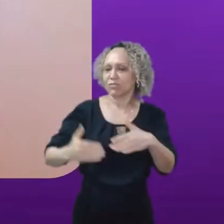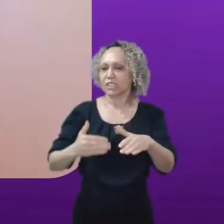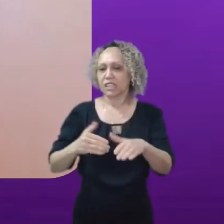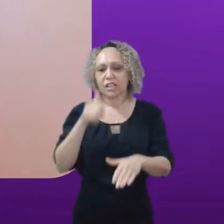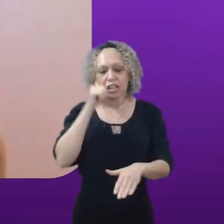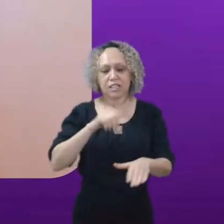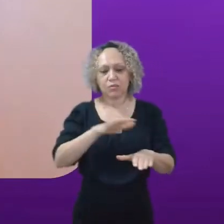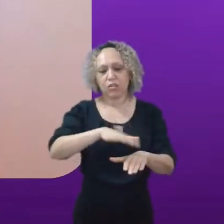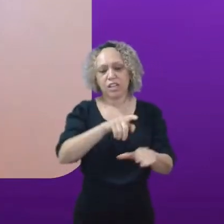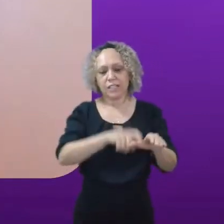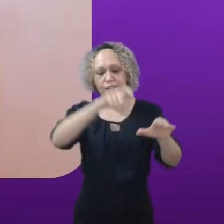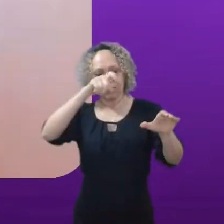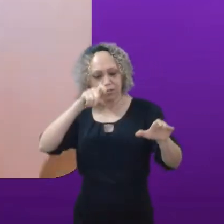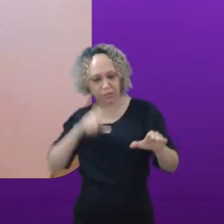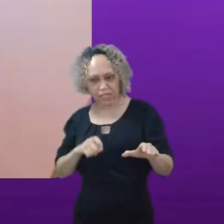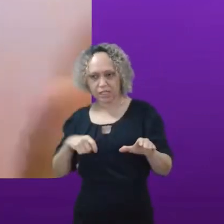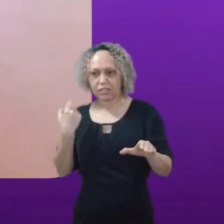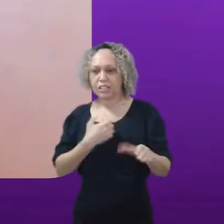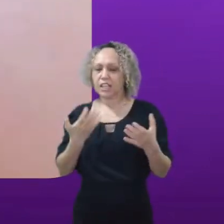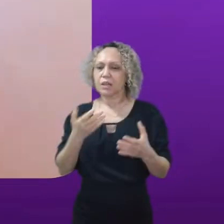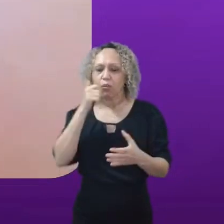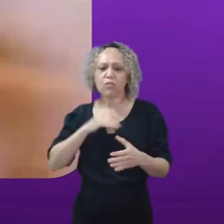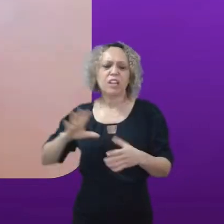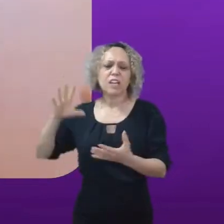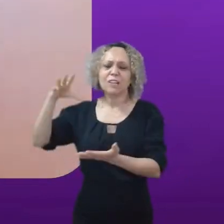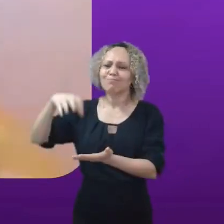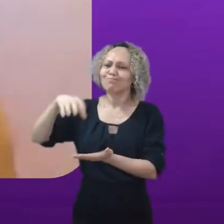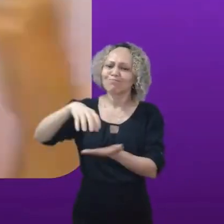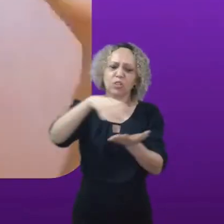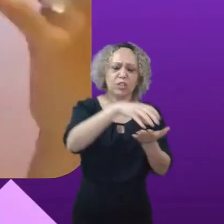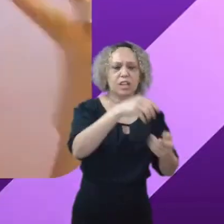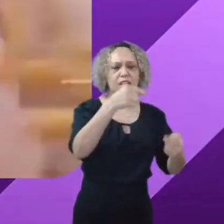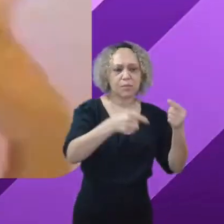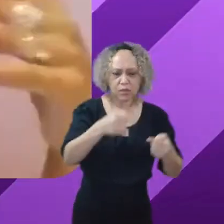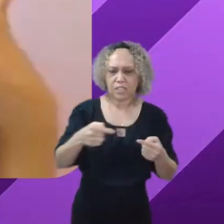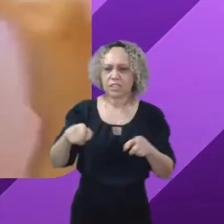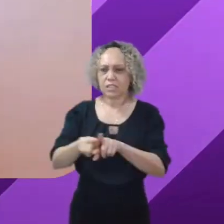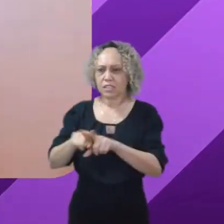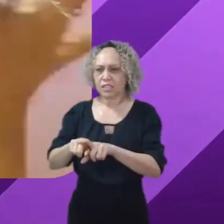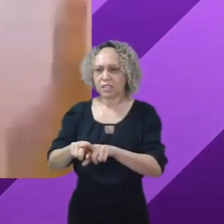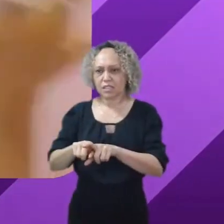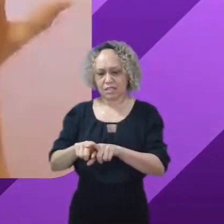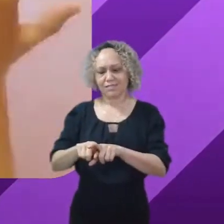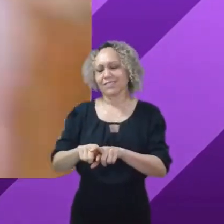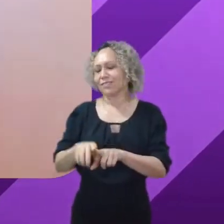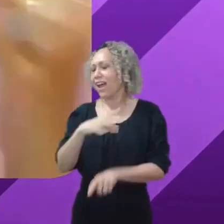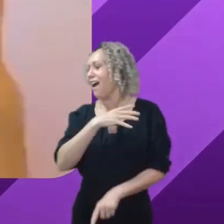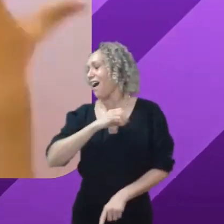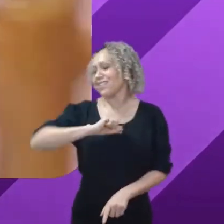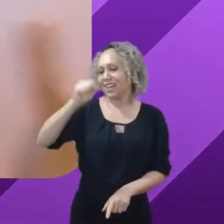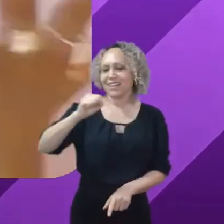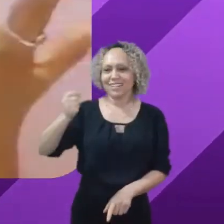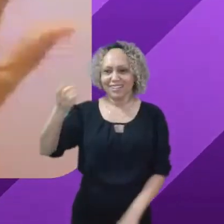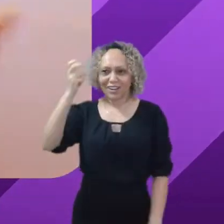nossas mulheres. Então, nós queremos as mulheres em todos os lugares, nós queremos as mulheres na política e nós queremos também as mulheres arrasando nas